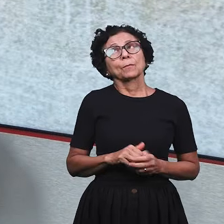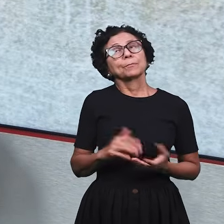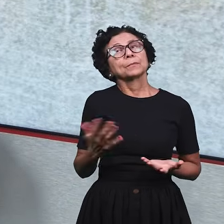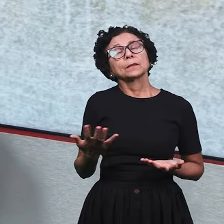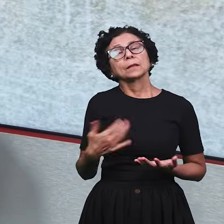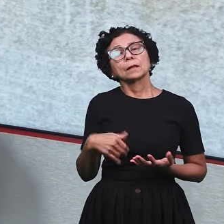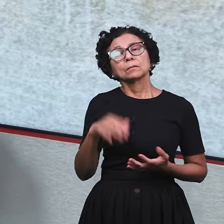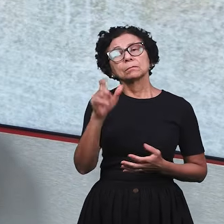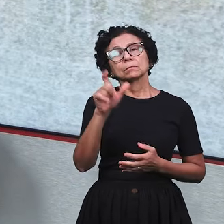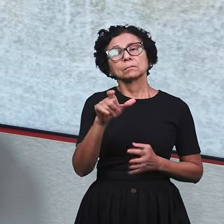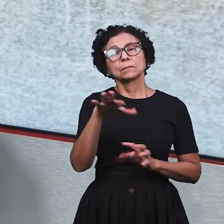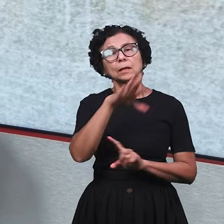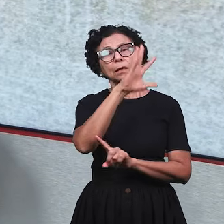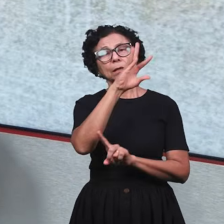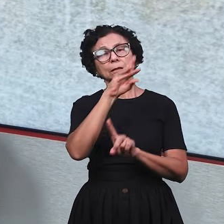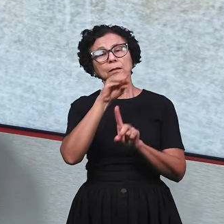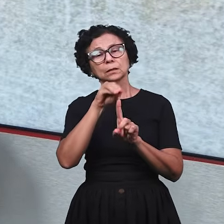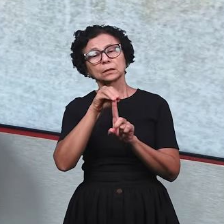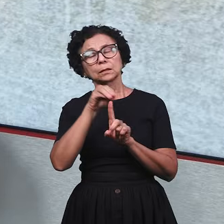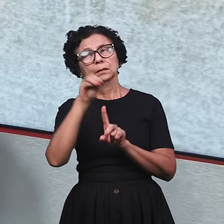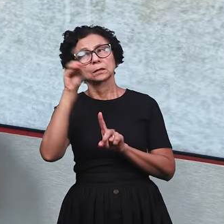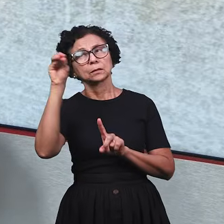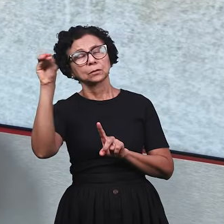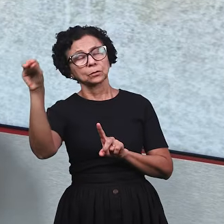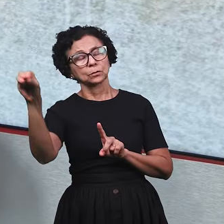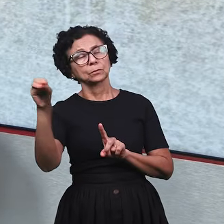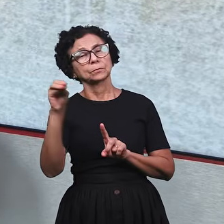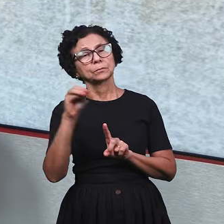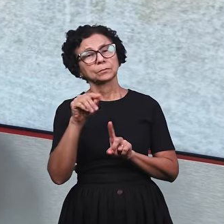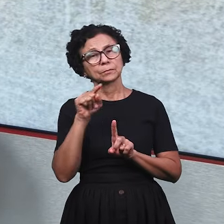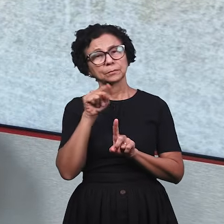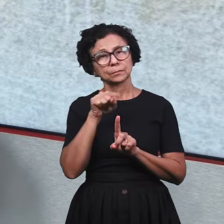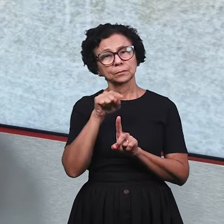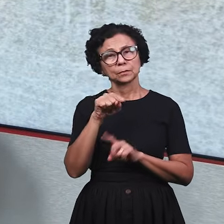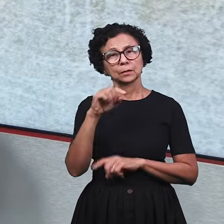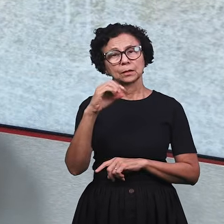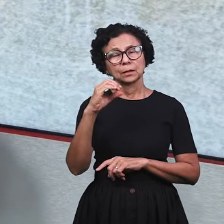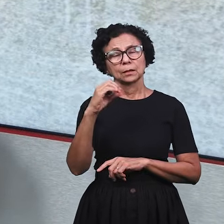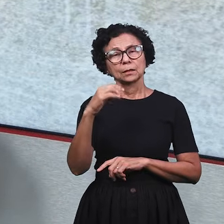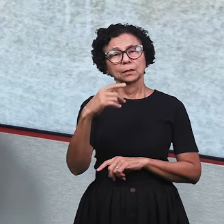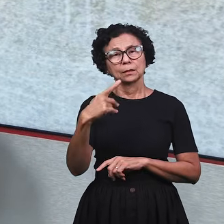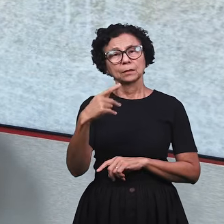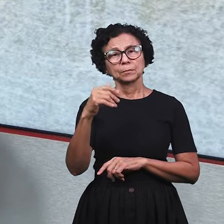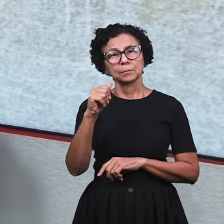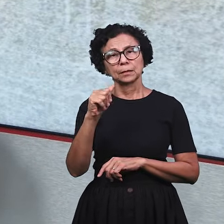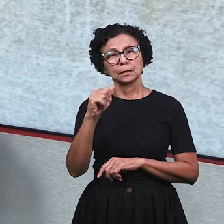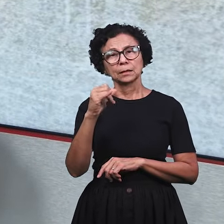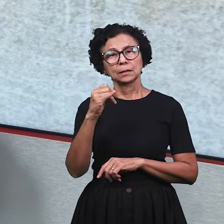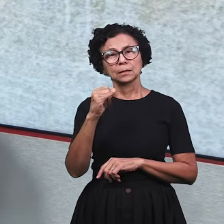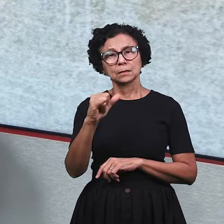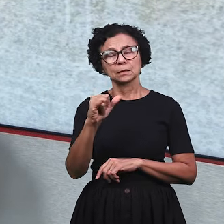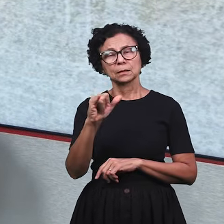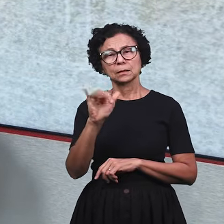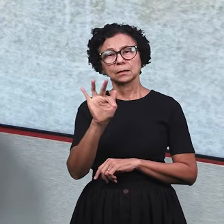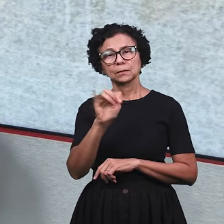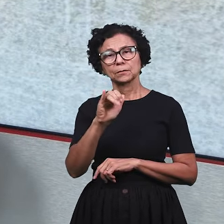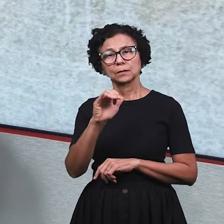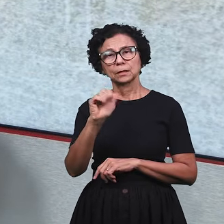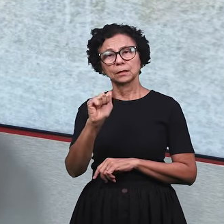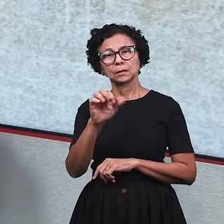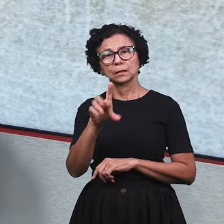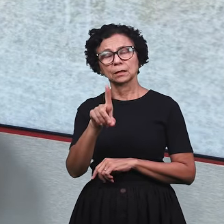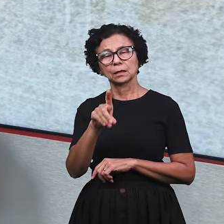um intermediário, ele é um mediador. Então, qual seria a ação